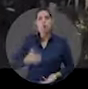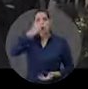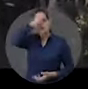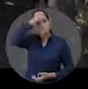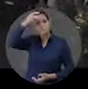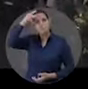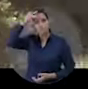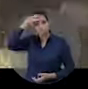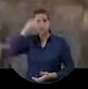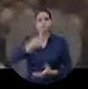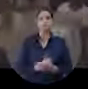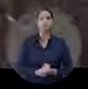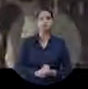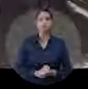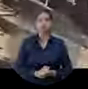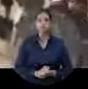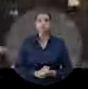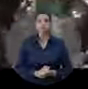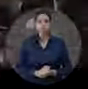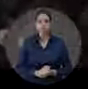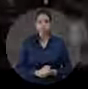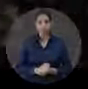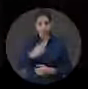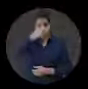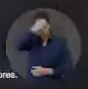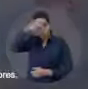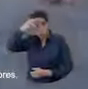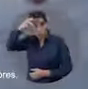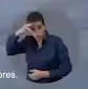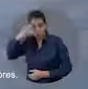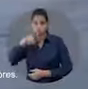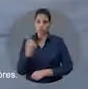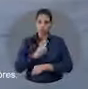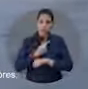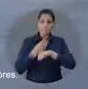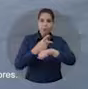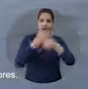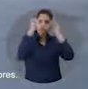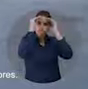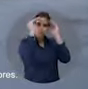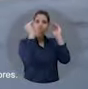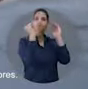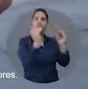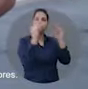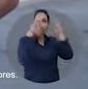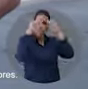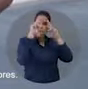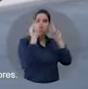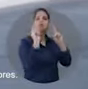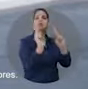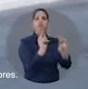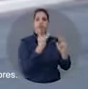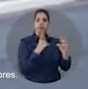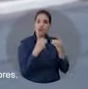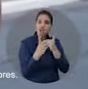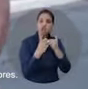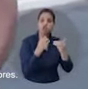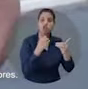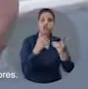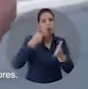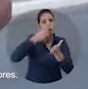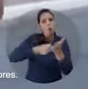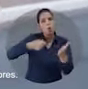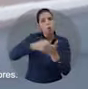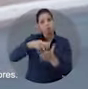do servidor público. E Deus ilumine este movimento. Na prefeitura, procuramos honrar, sempre com muito respeito e